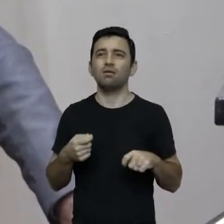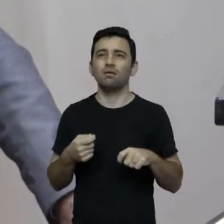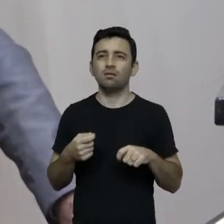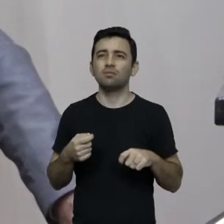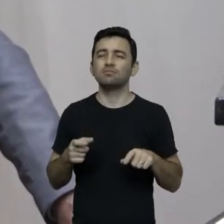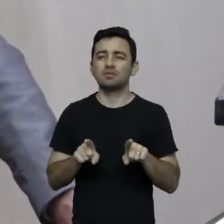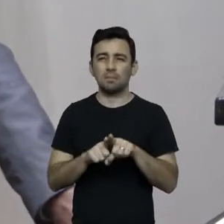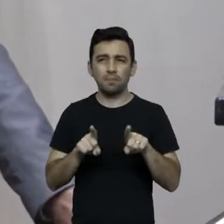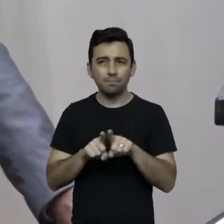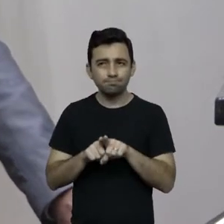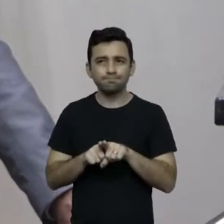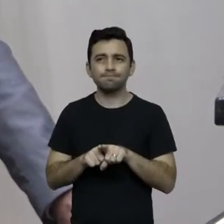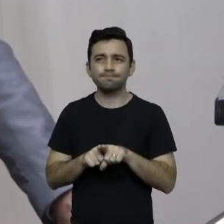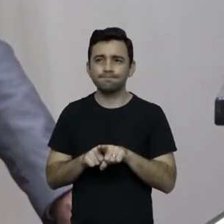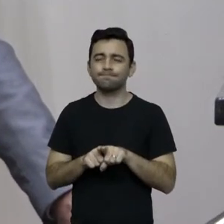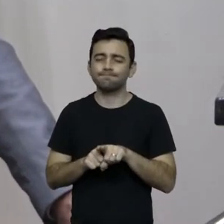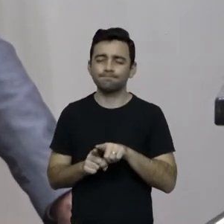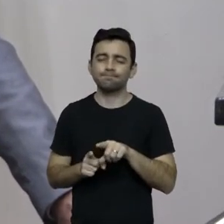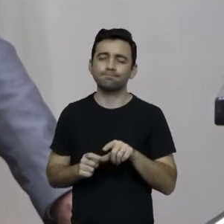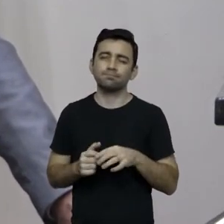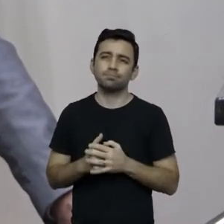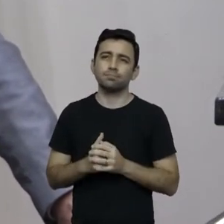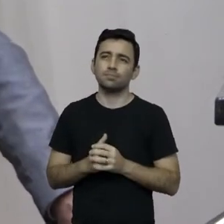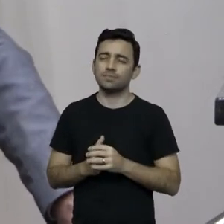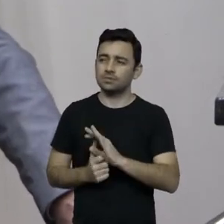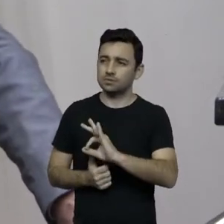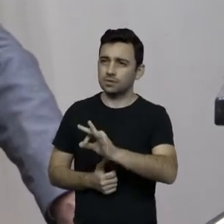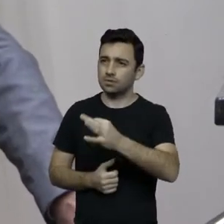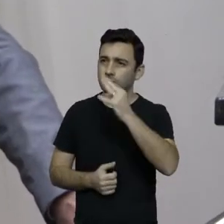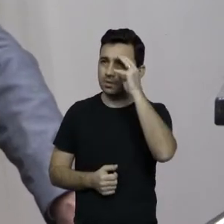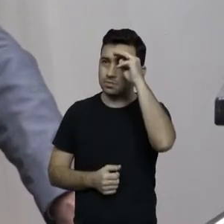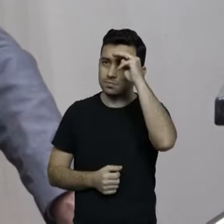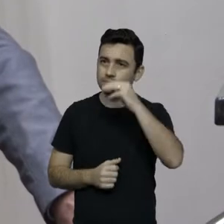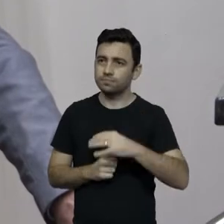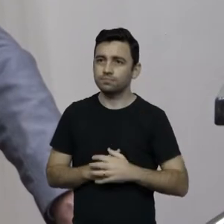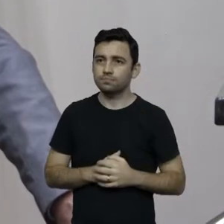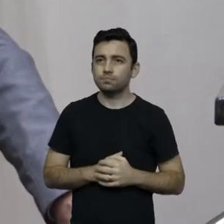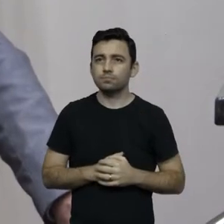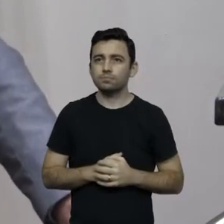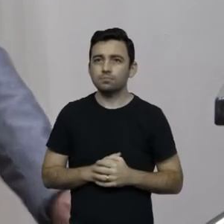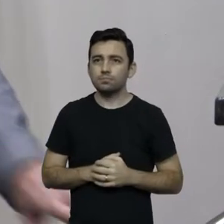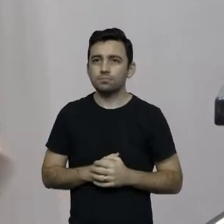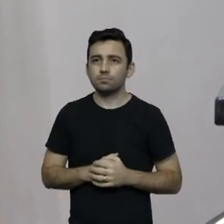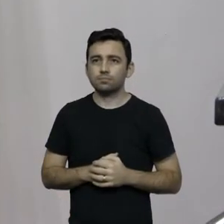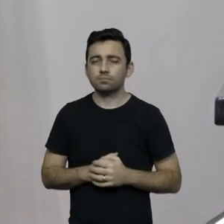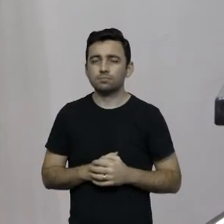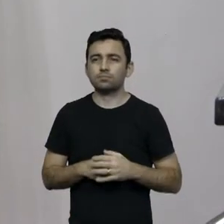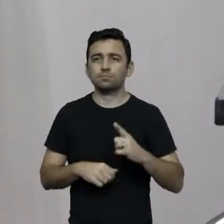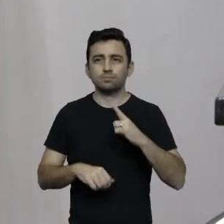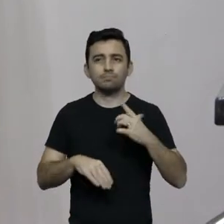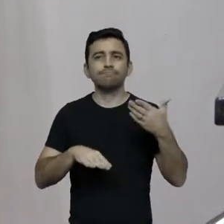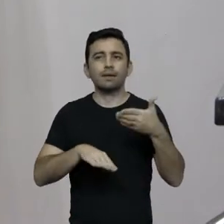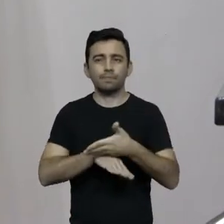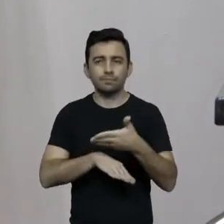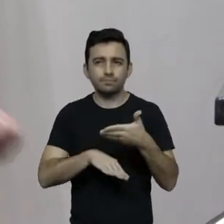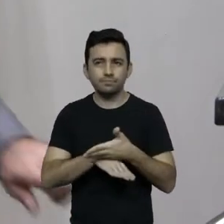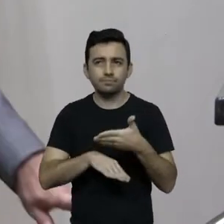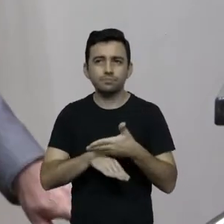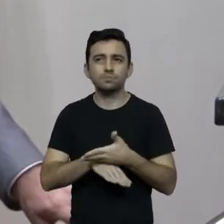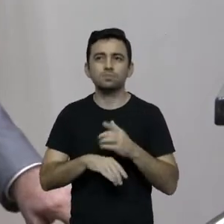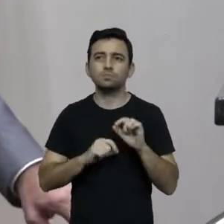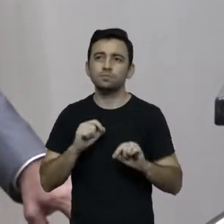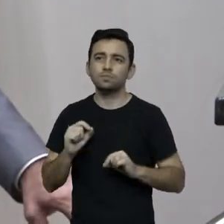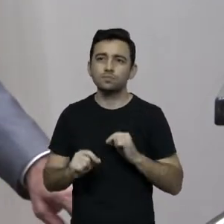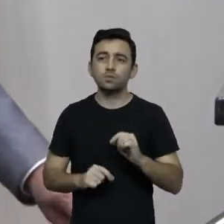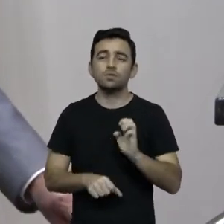o deputado Marcos Vieira E aí com a participação também